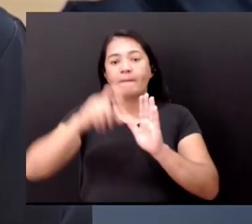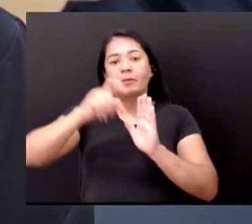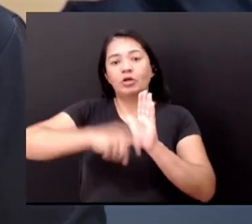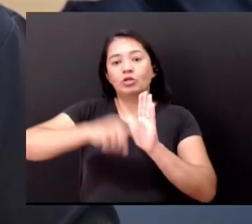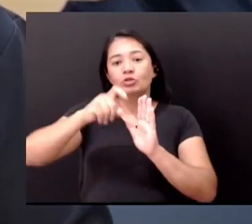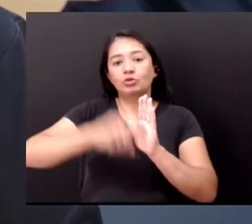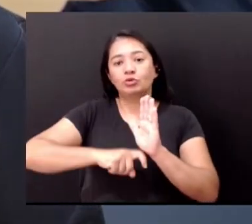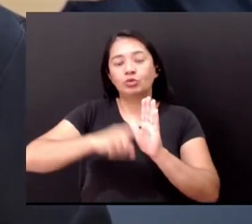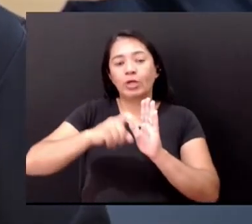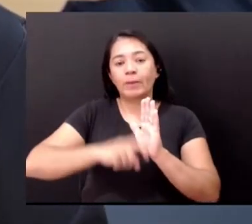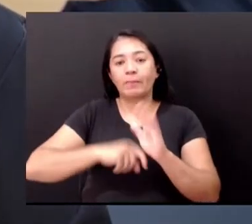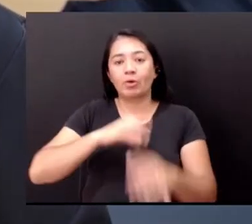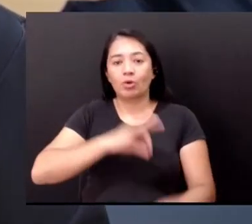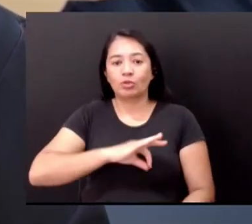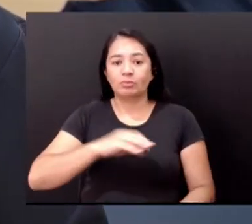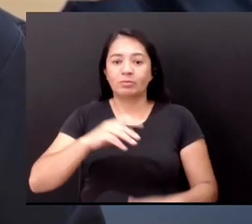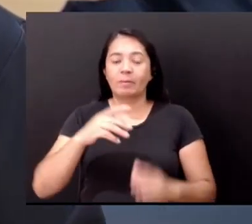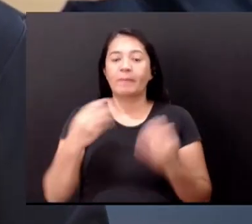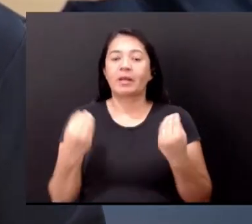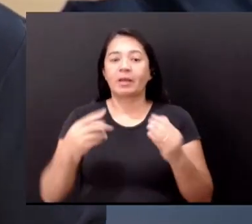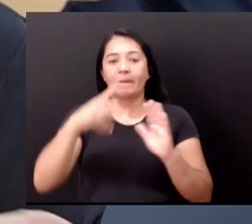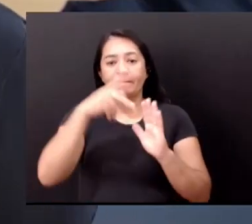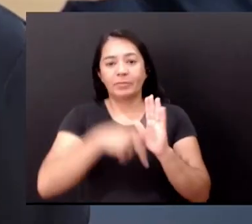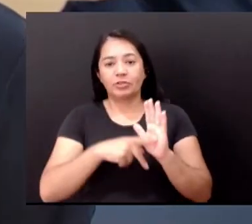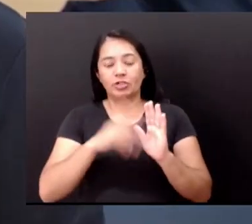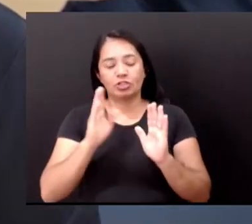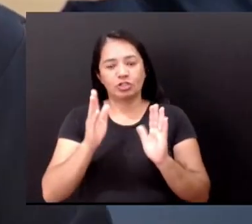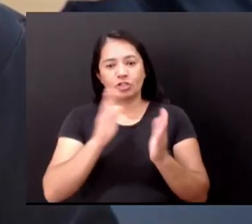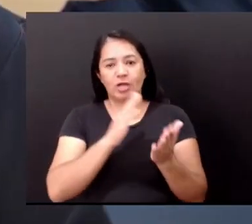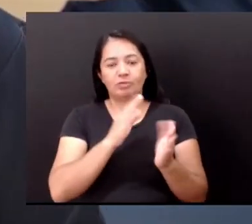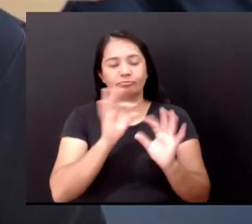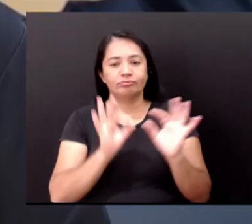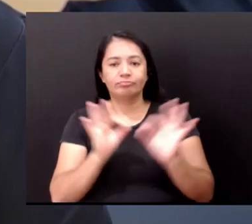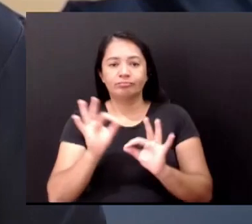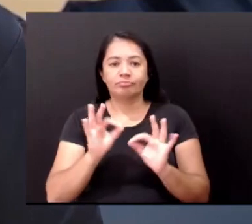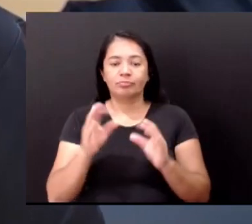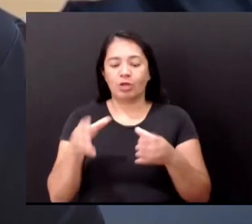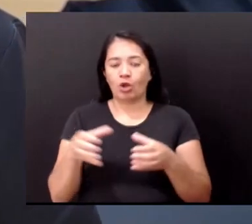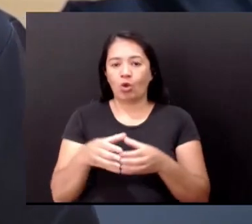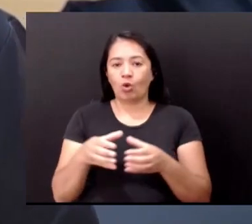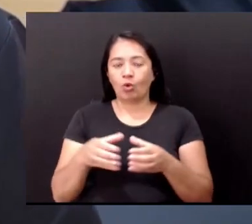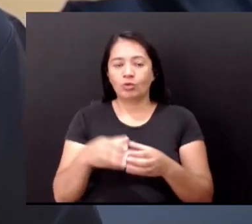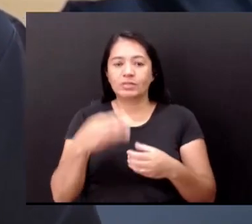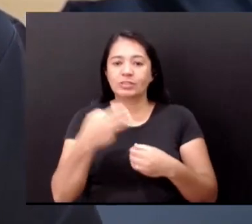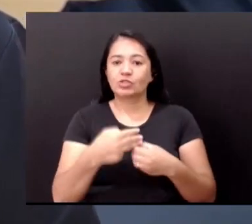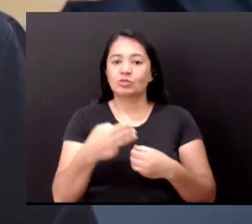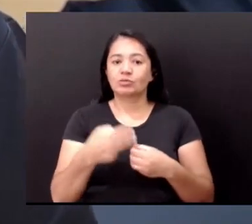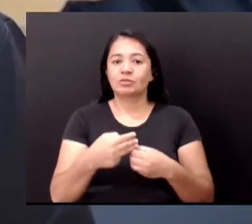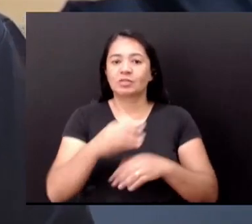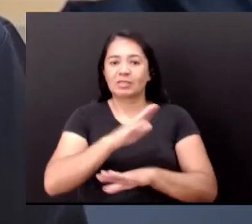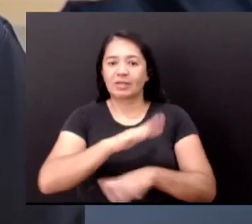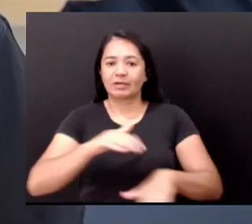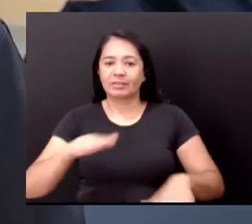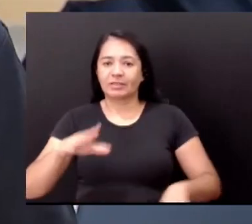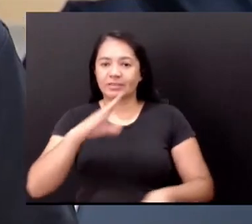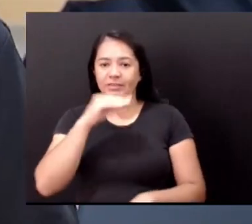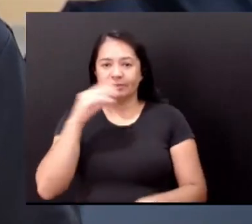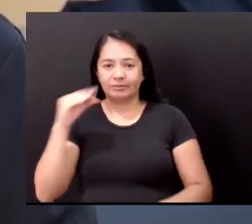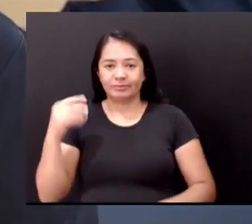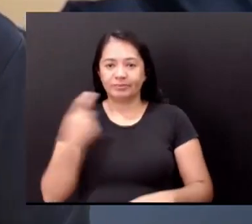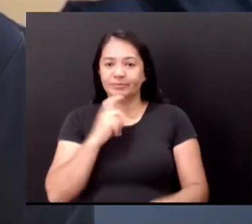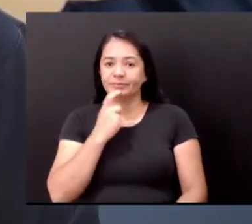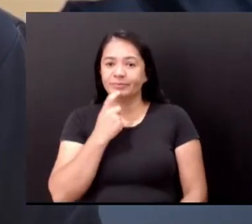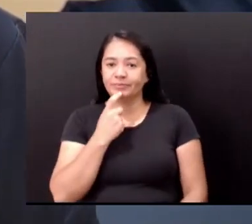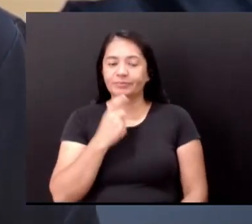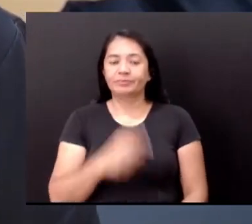para projetos que foram deliberados pelo Conselho Municipal da Criança e do Adolescente de Campinas.